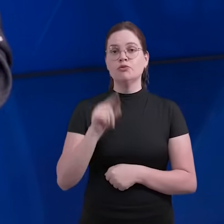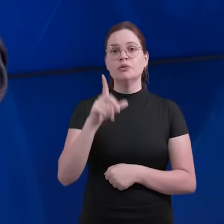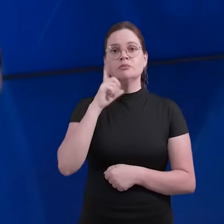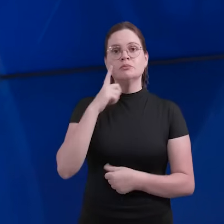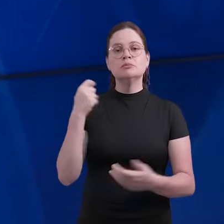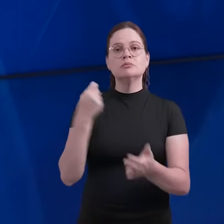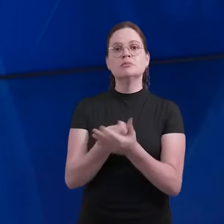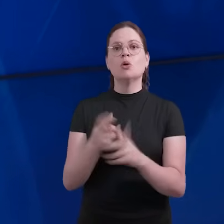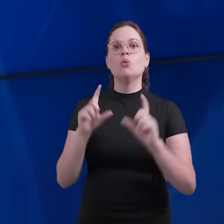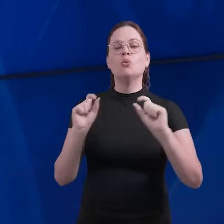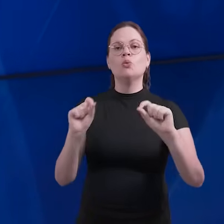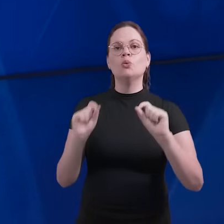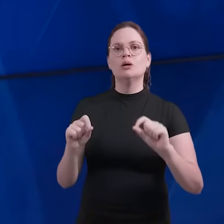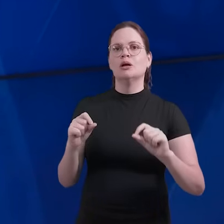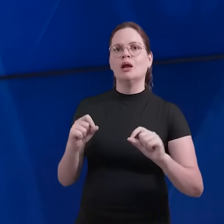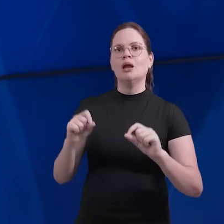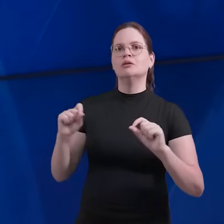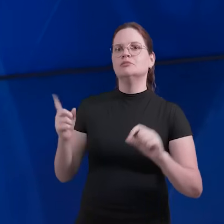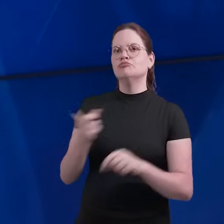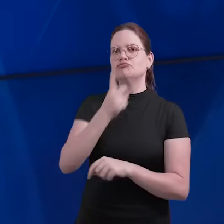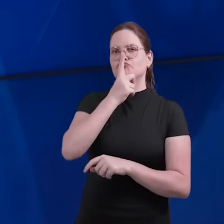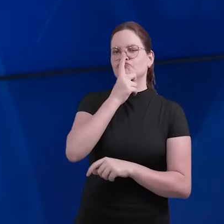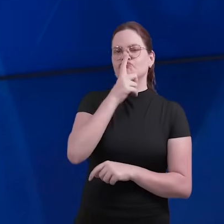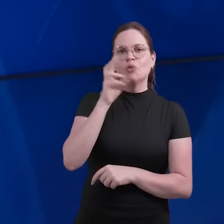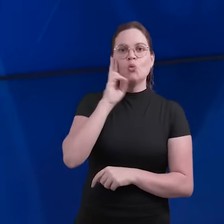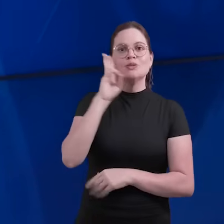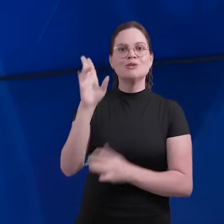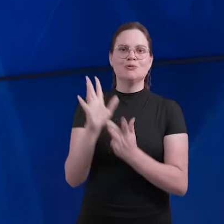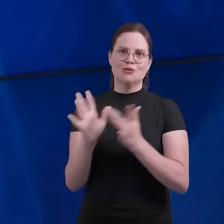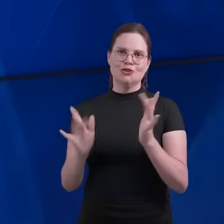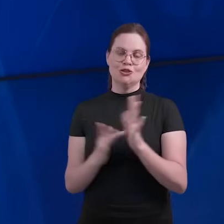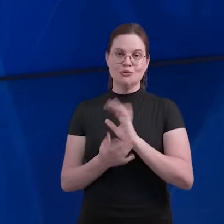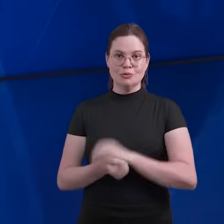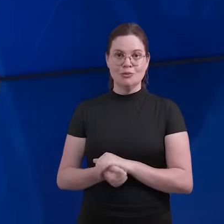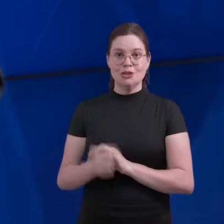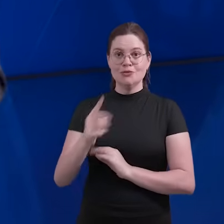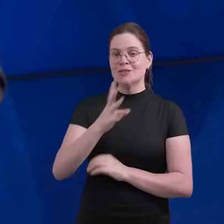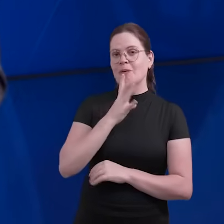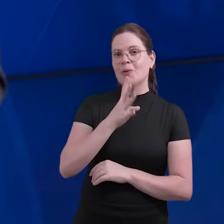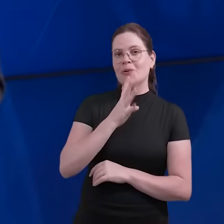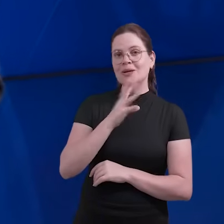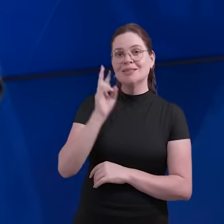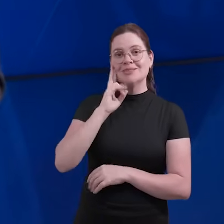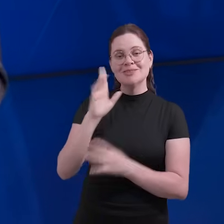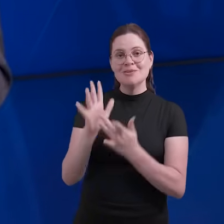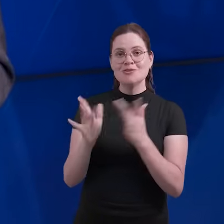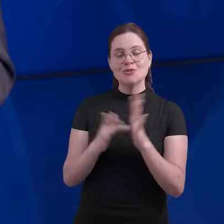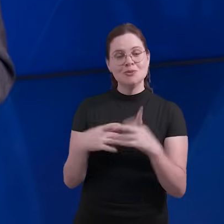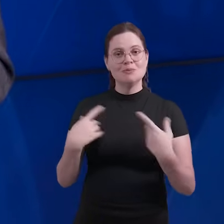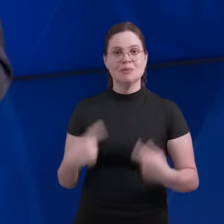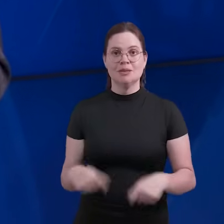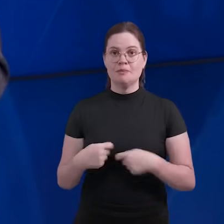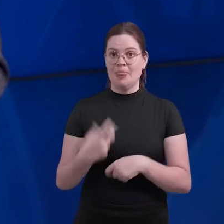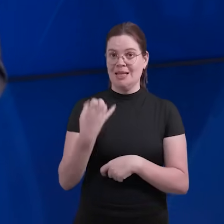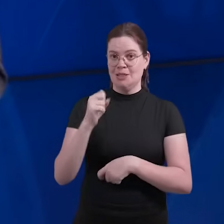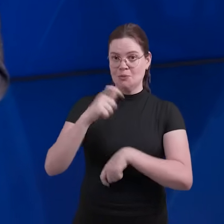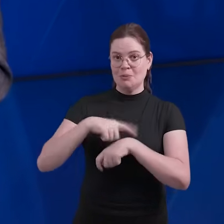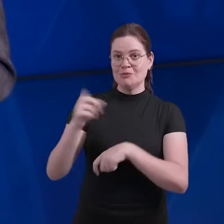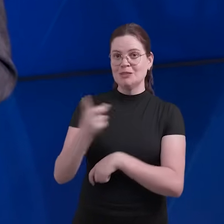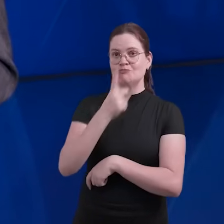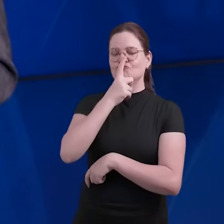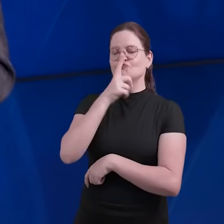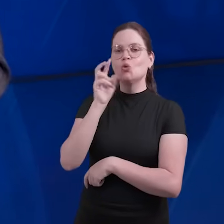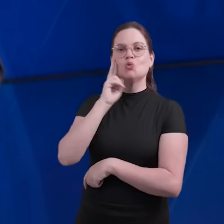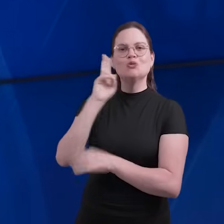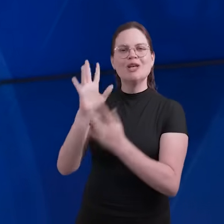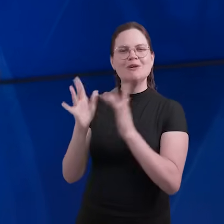Você escolheu agora encontrar-se com Jesus. Você teve uma escolha agora que foi encontrar-se com Jesus. E nesse